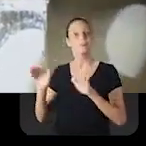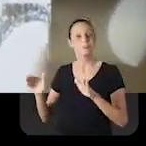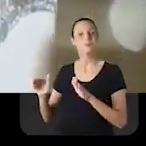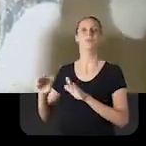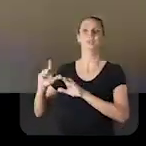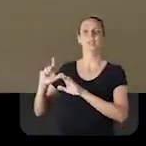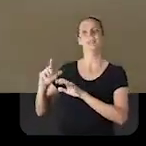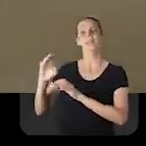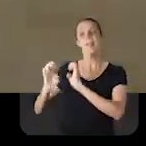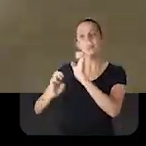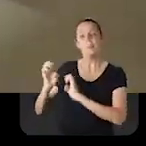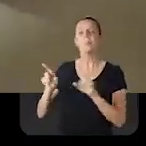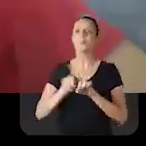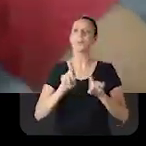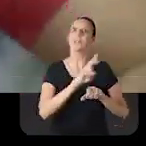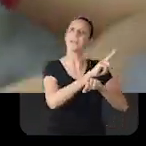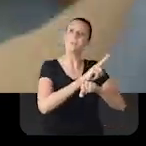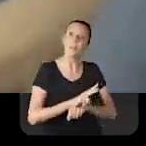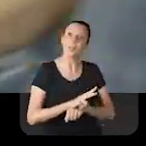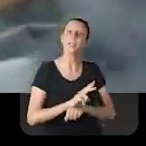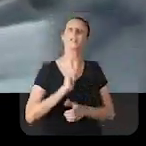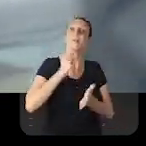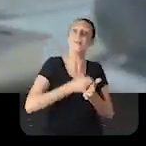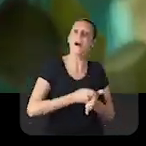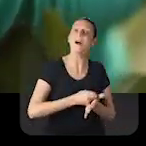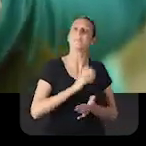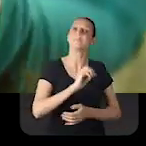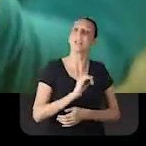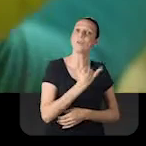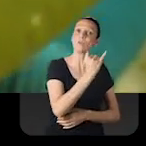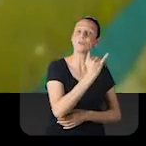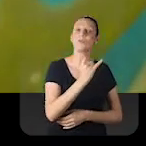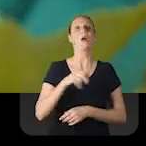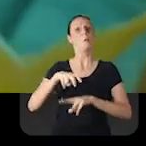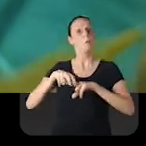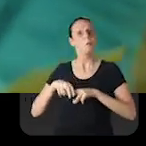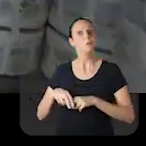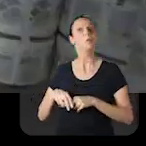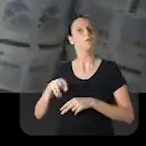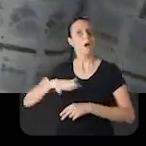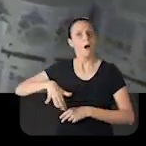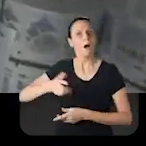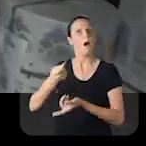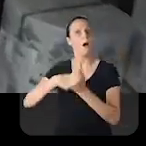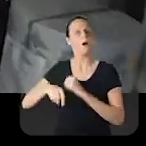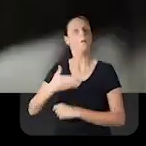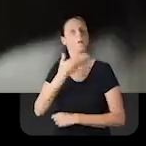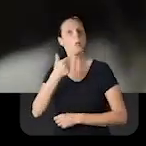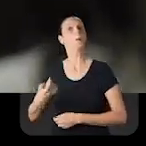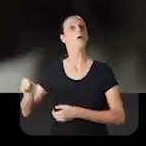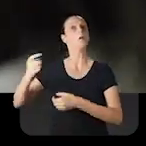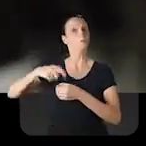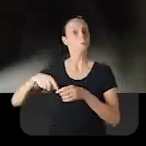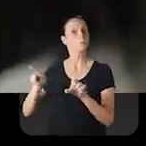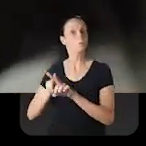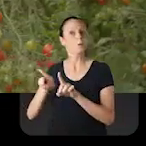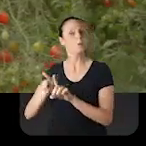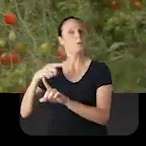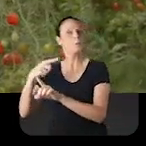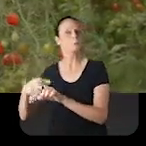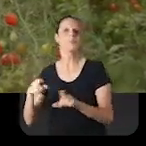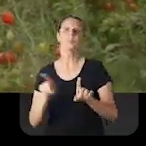e abrimos linha de crédito a juros zero. Com isso, os resultados começaram a aparecer. Os empregos voltaram a